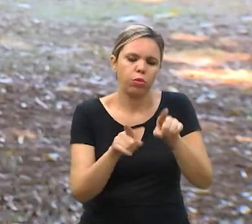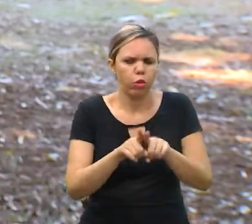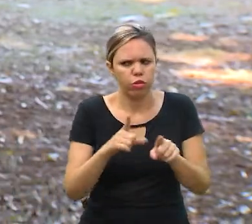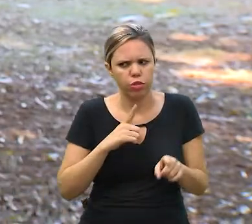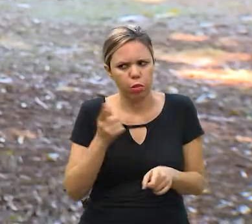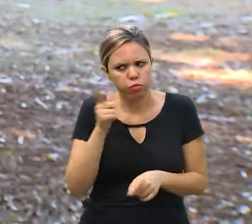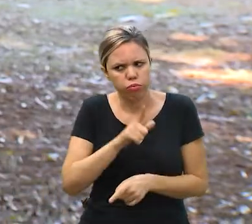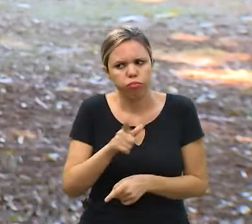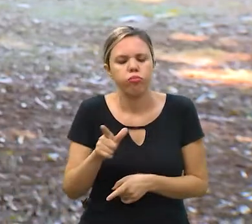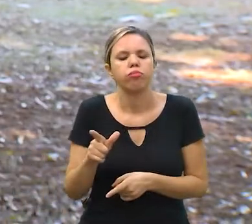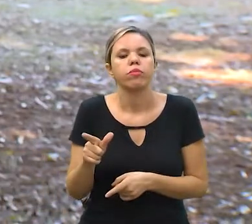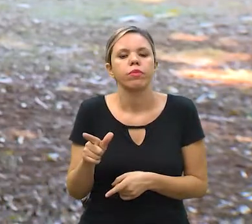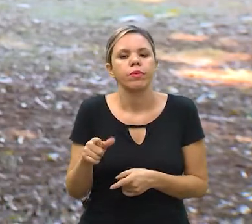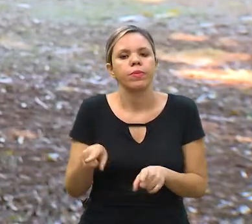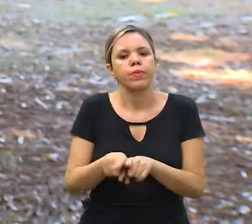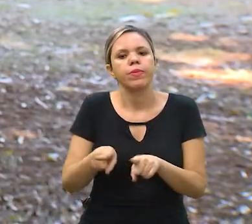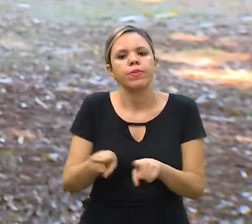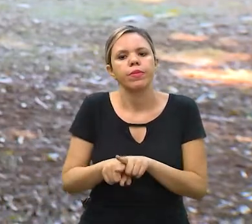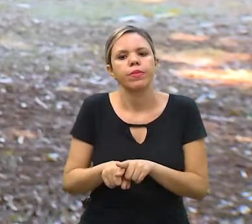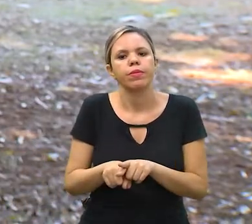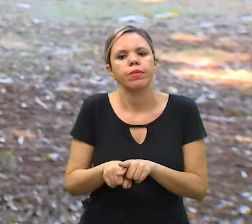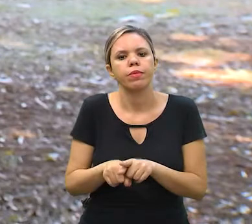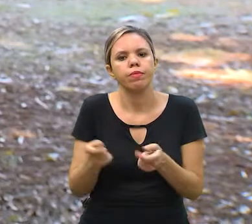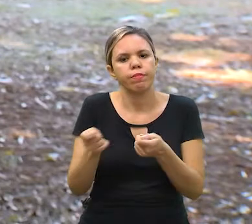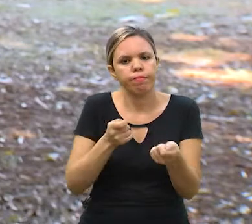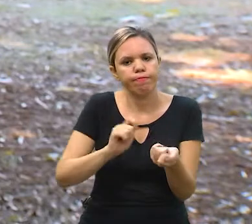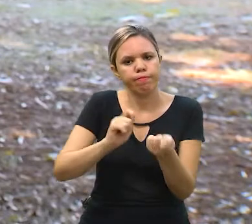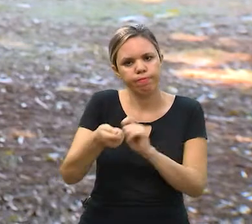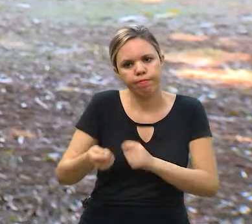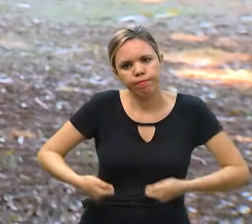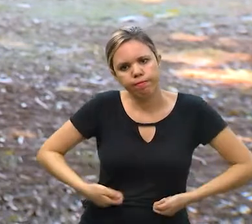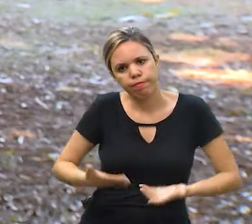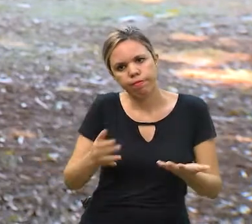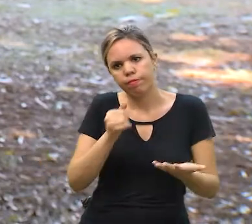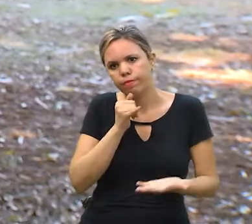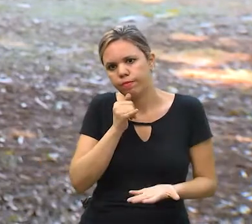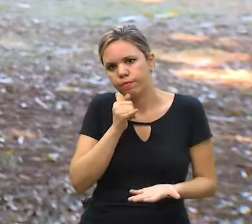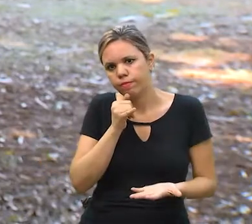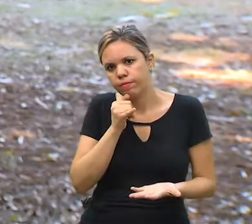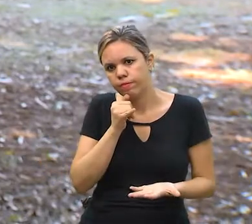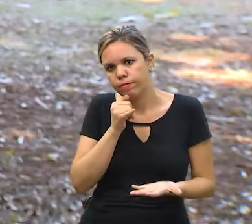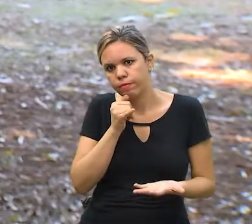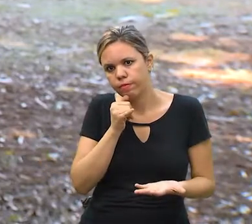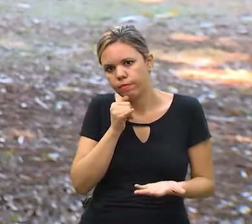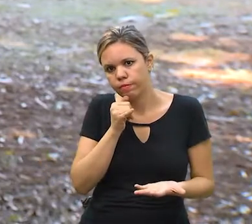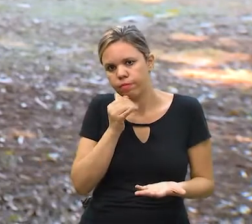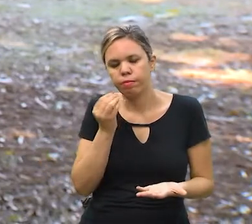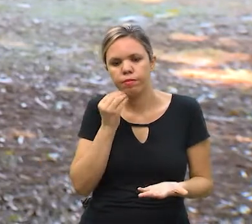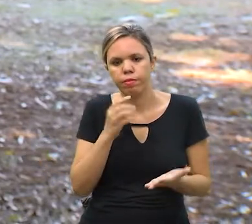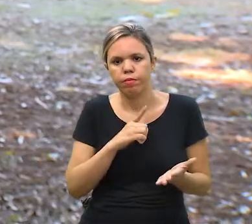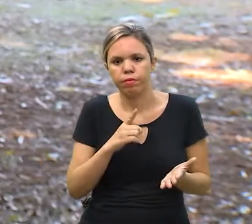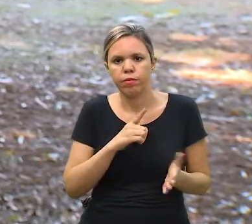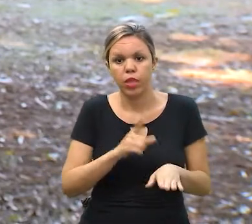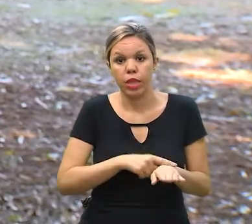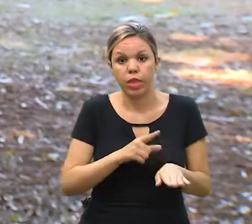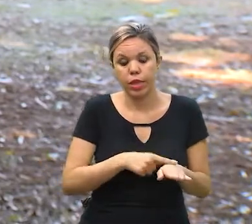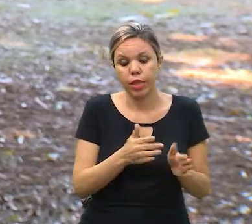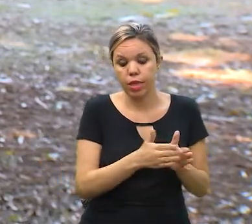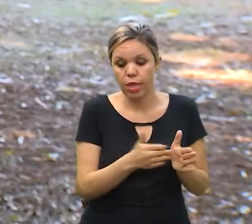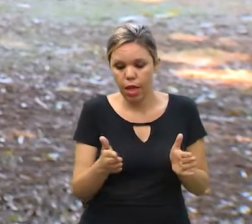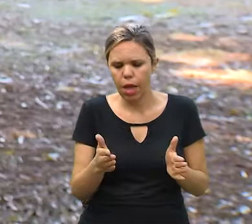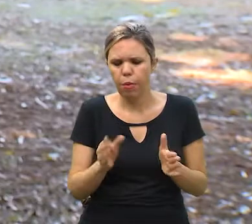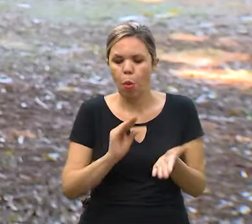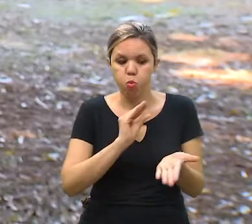né? Assim como também lidar de uma forma adequada com seus gastos e esse espaço que você tem ali, você